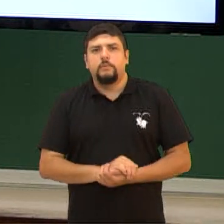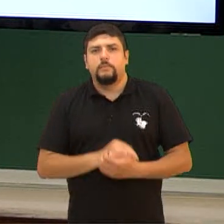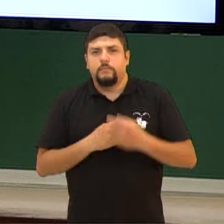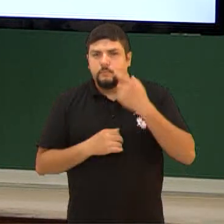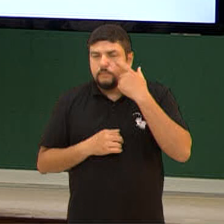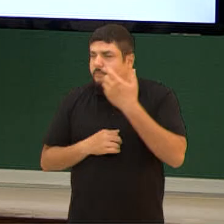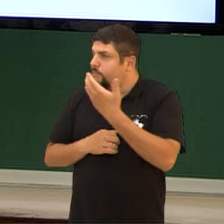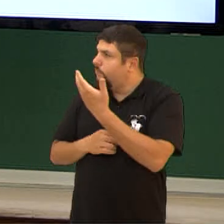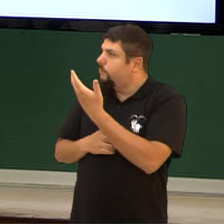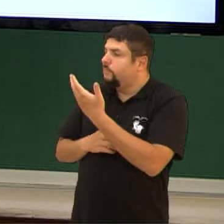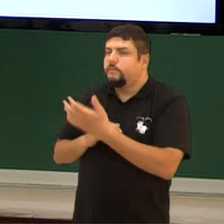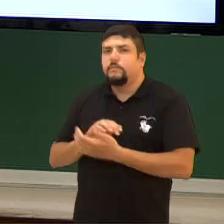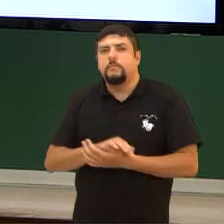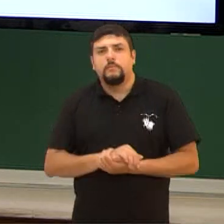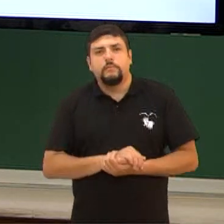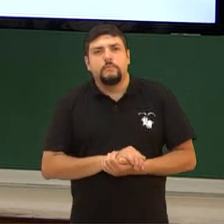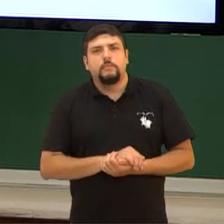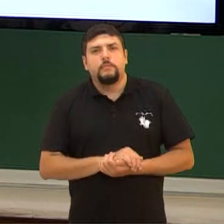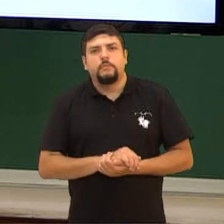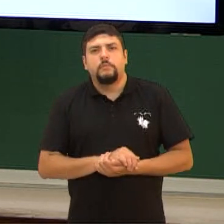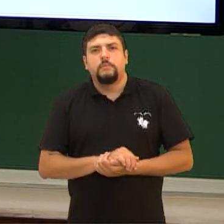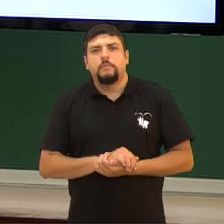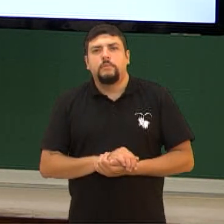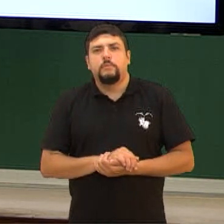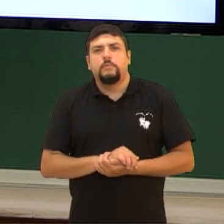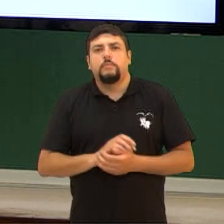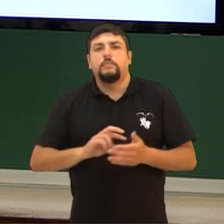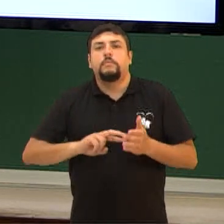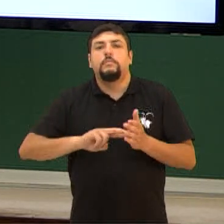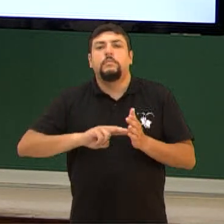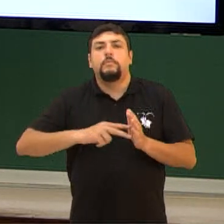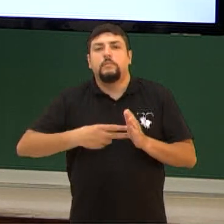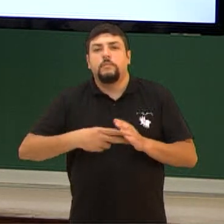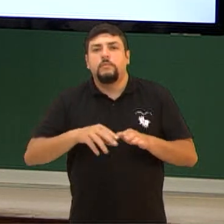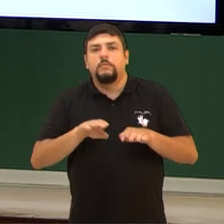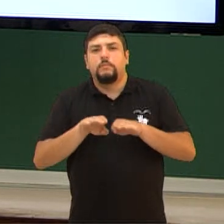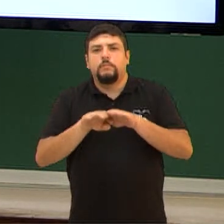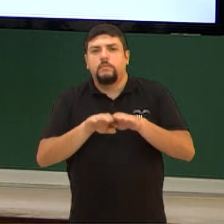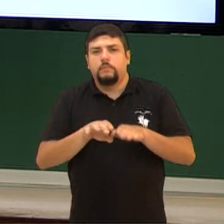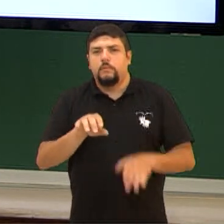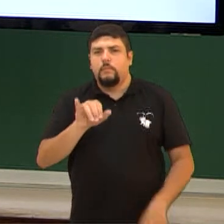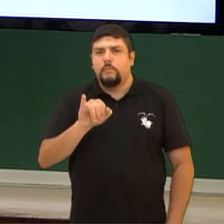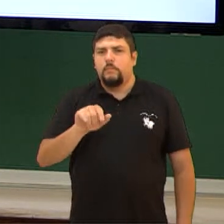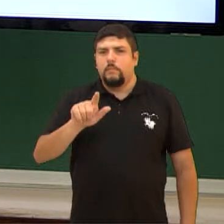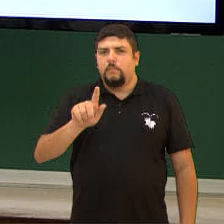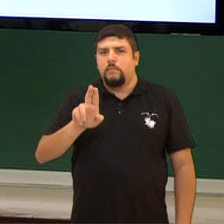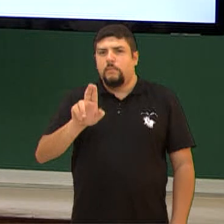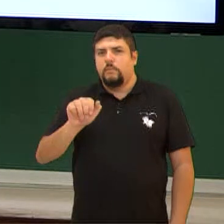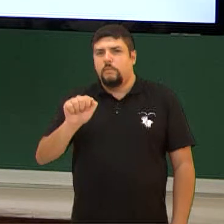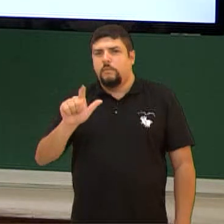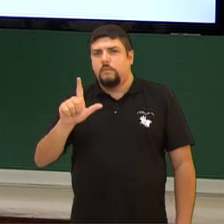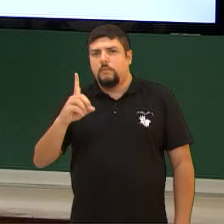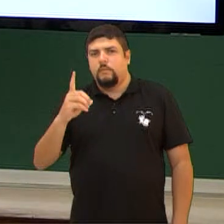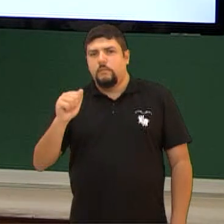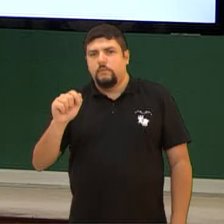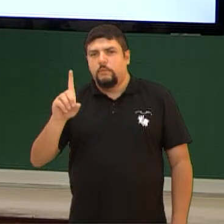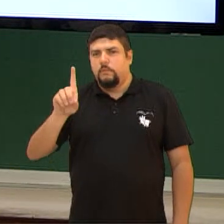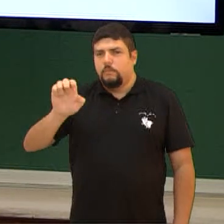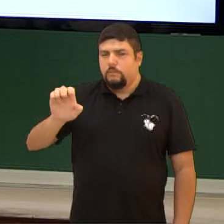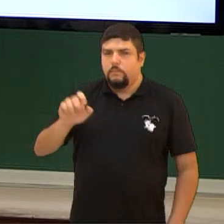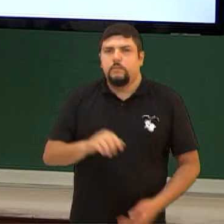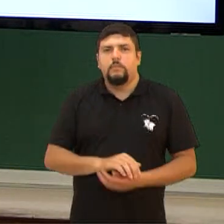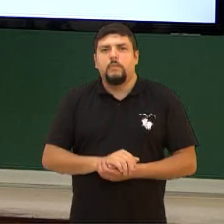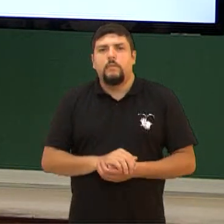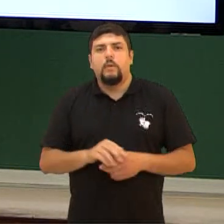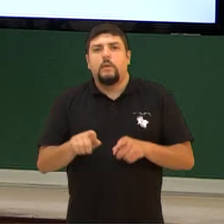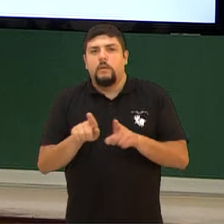equality, que significa igualdade. Então, se a gente também observar a questão do radical e o sufixo, eu tenho